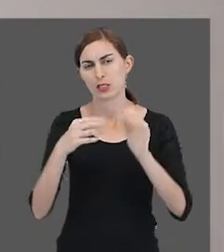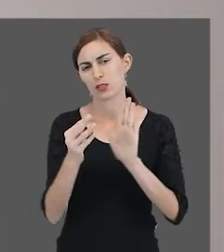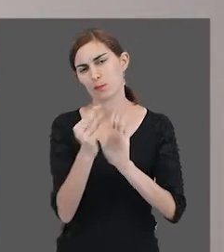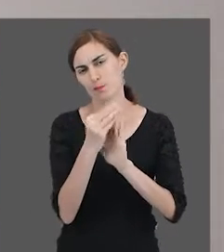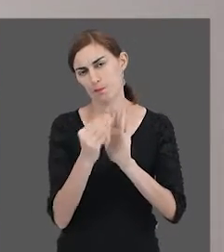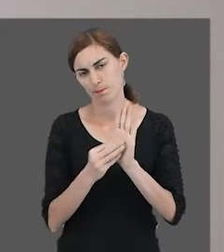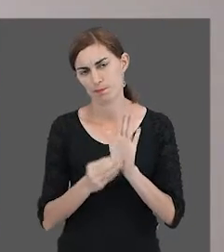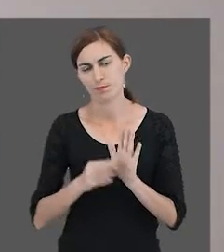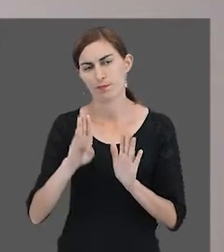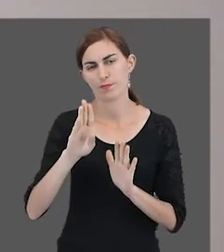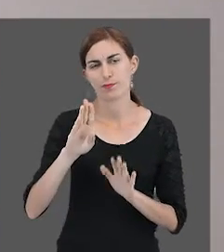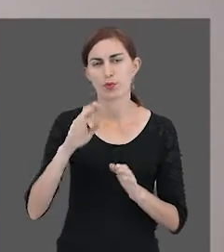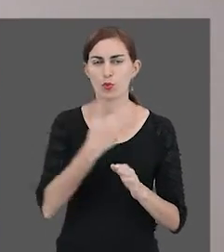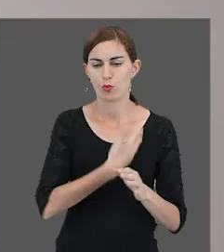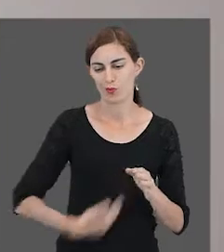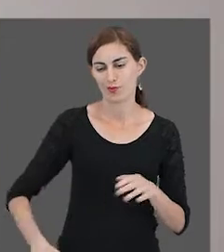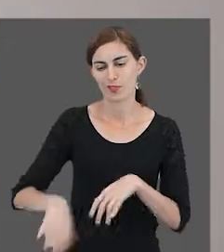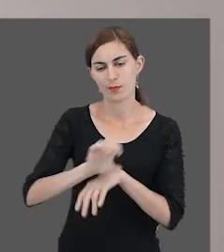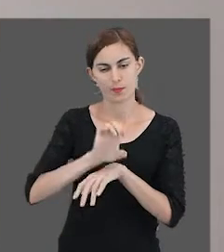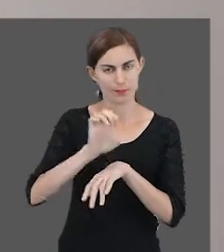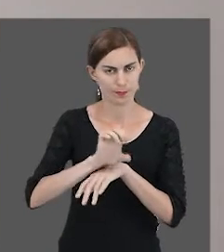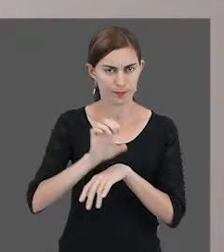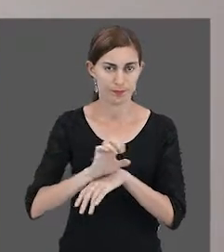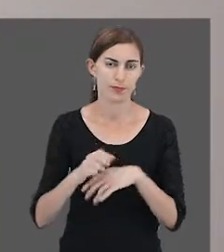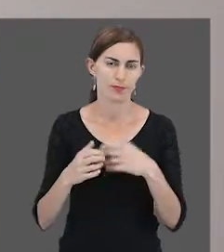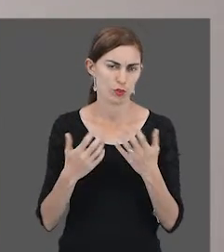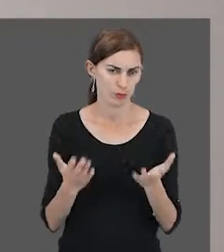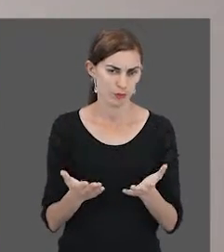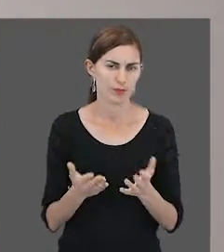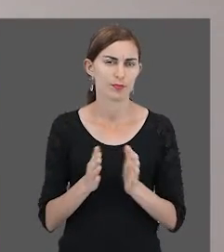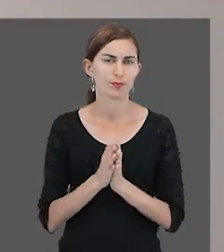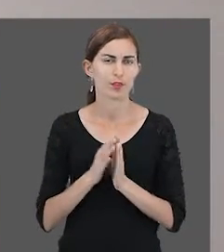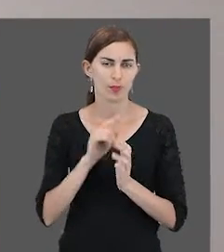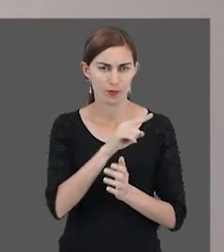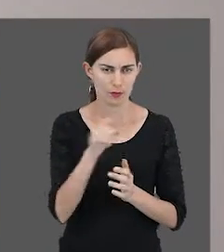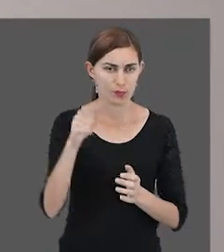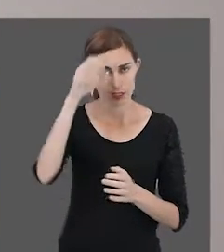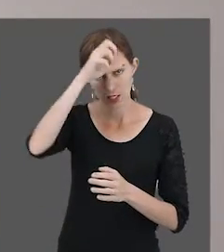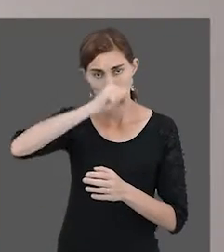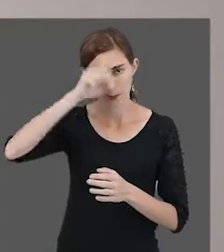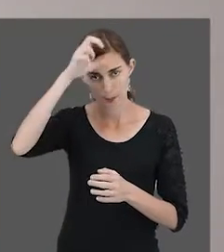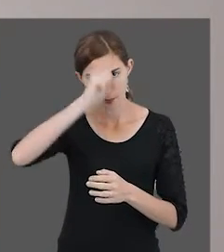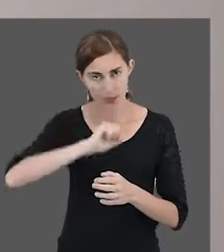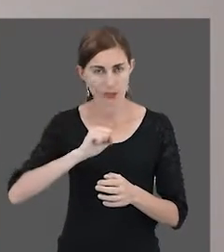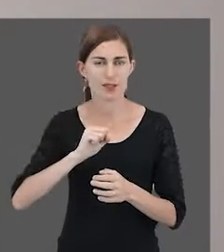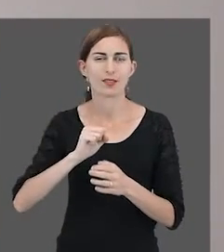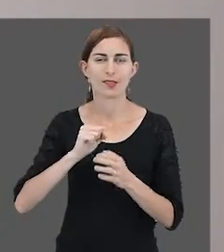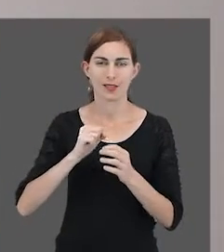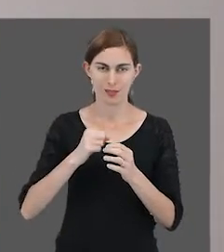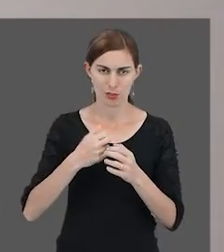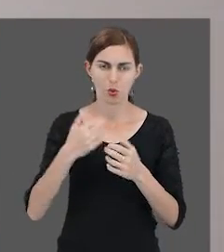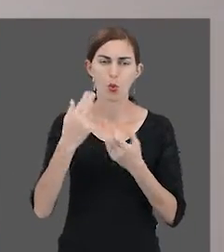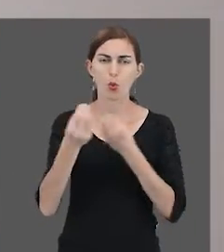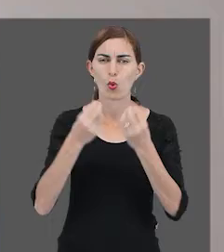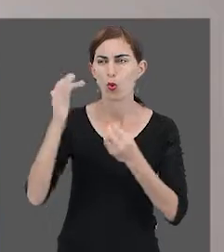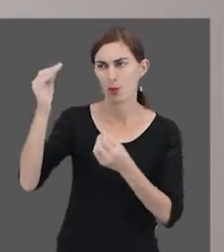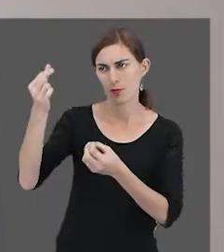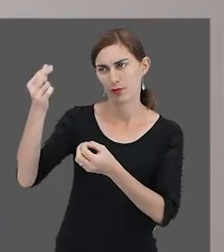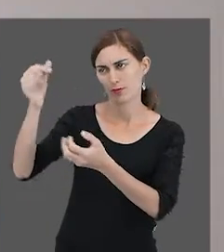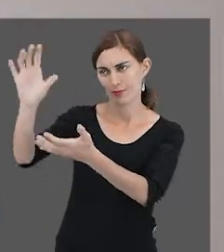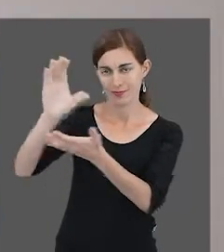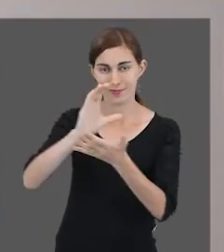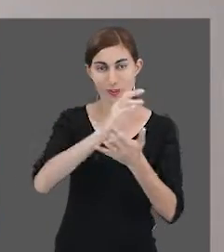constar lá no balanço do governo estadual. Por hora é isso, estudante. Você aprendeu sobre as principais fontes de financiamento